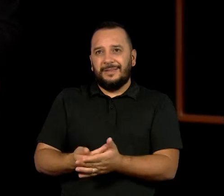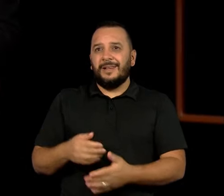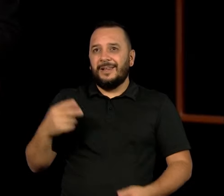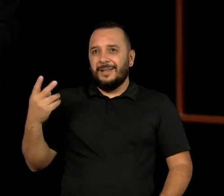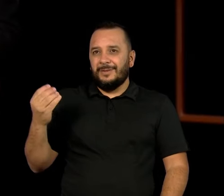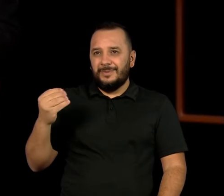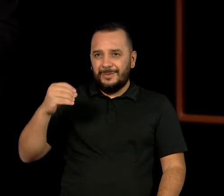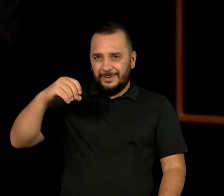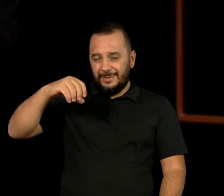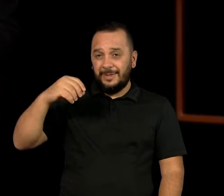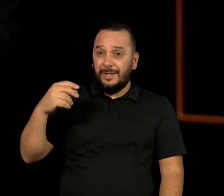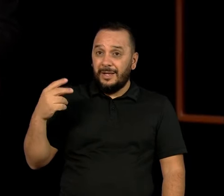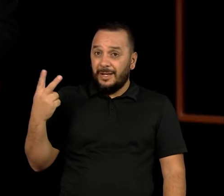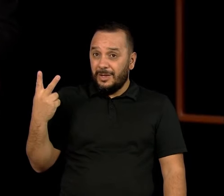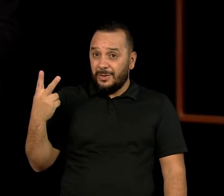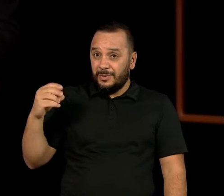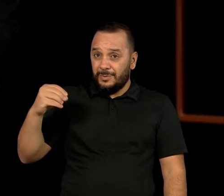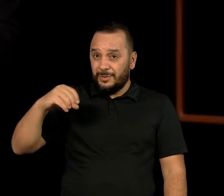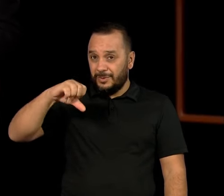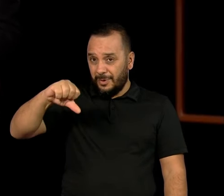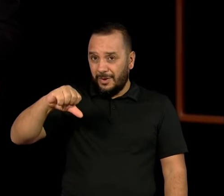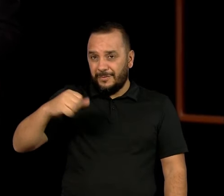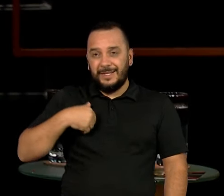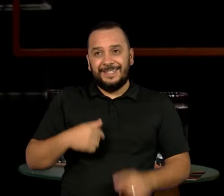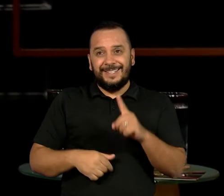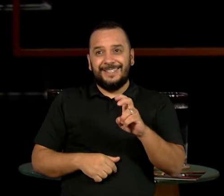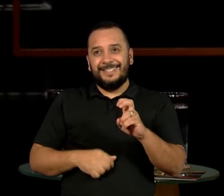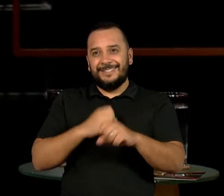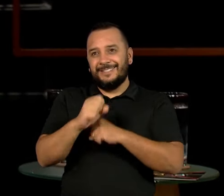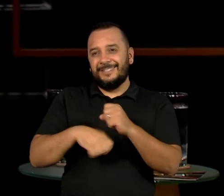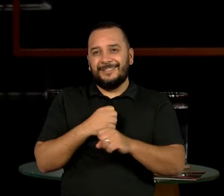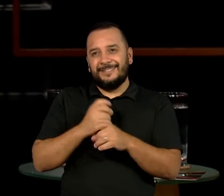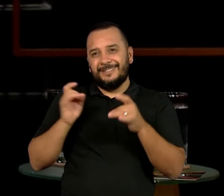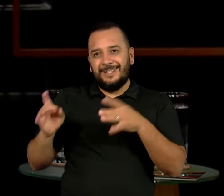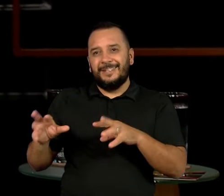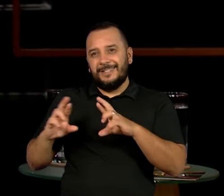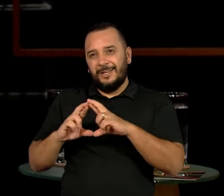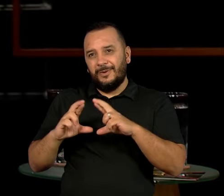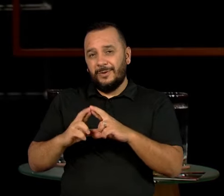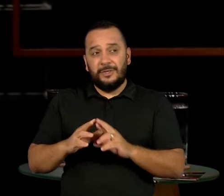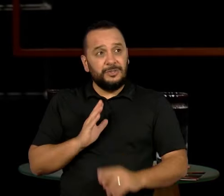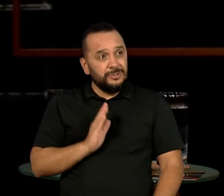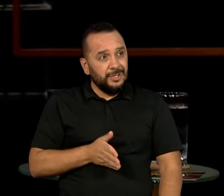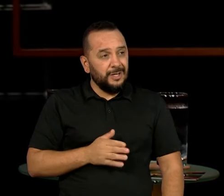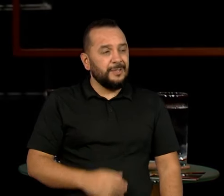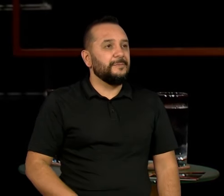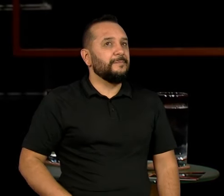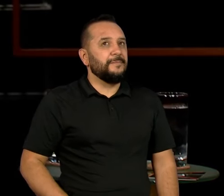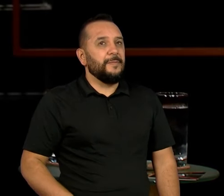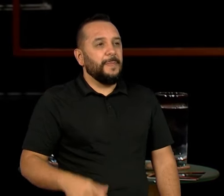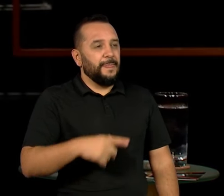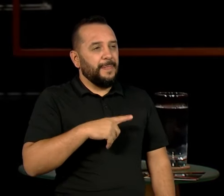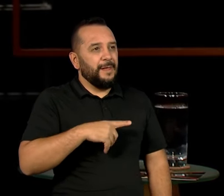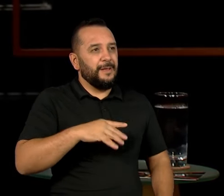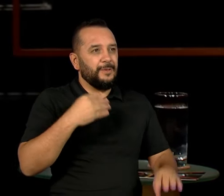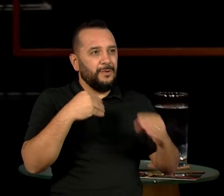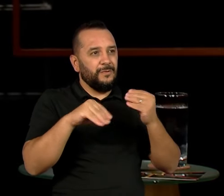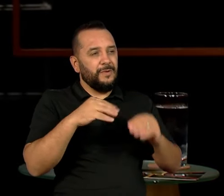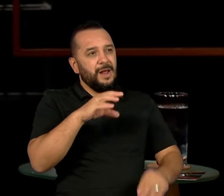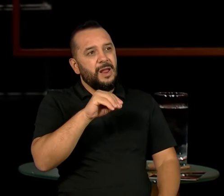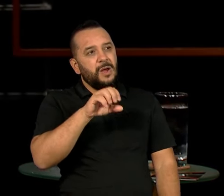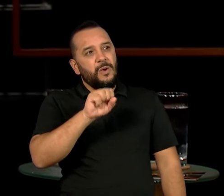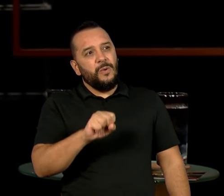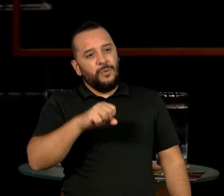2009 na Record. Já faz 15 anos que eu saí da Record. Caramba, 15 anos já. Então, mas aí vem a novela Os Mutantes,